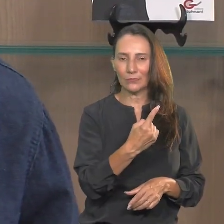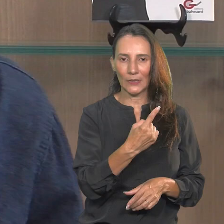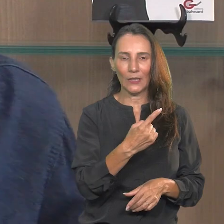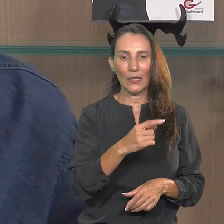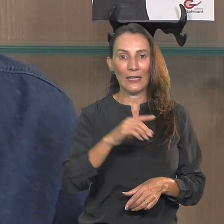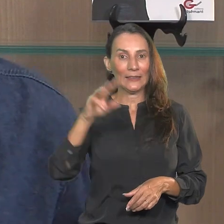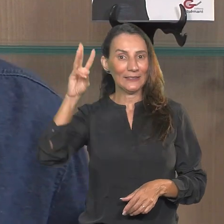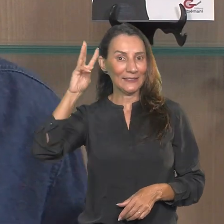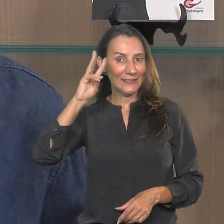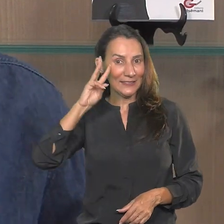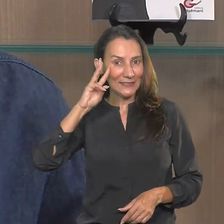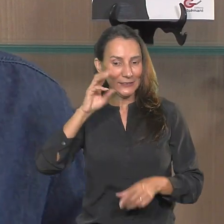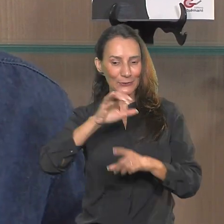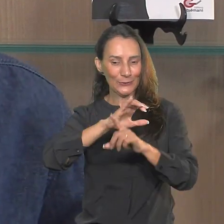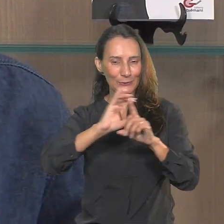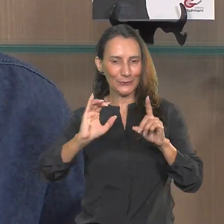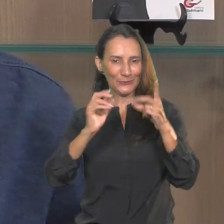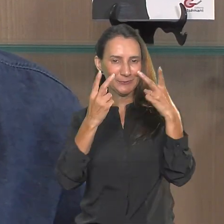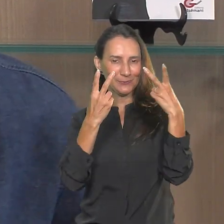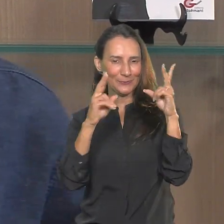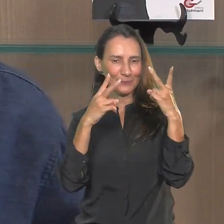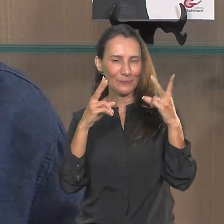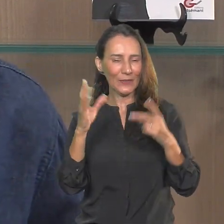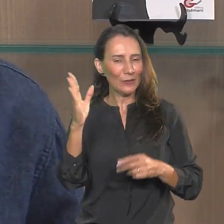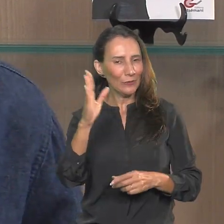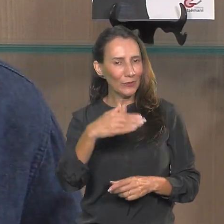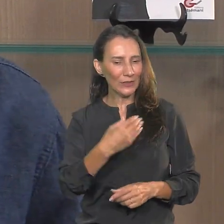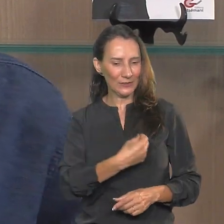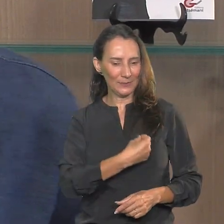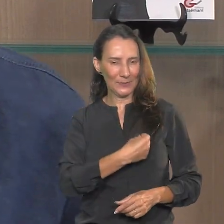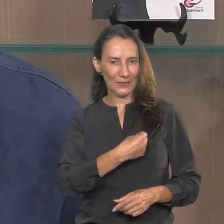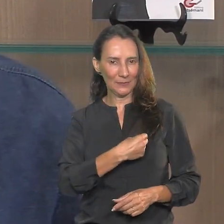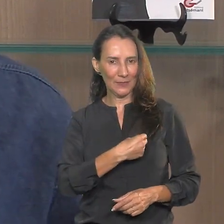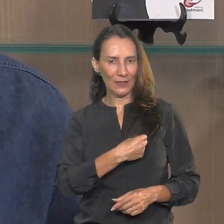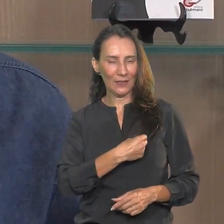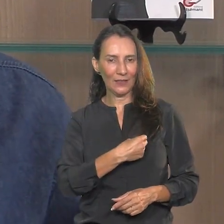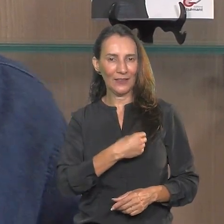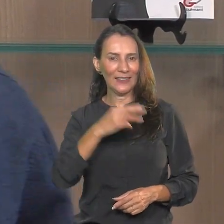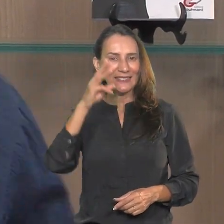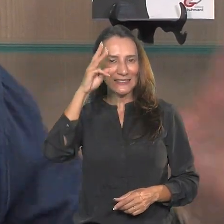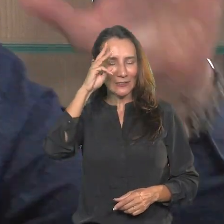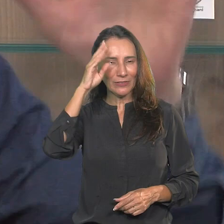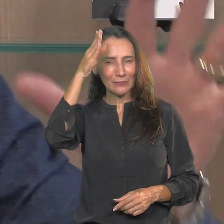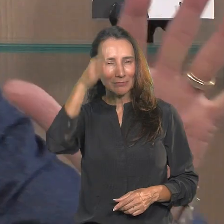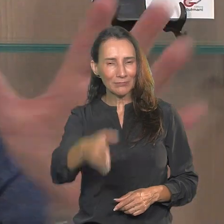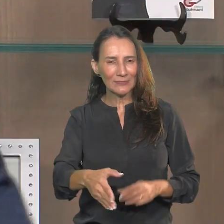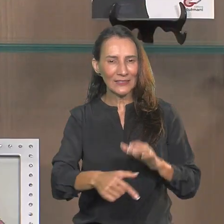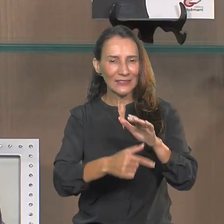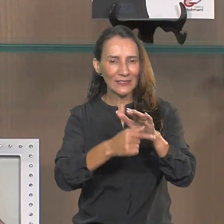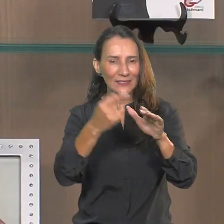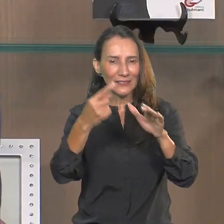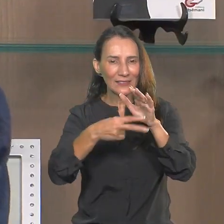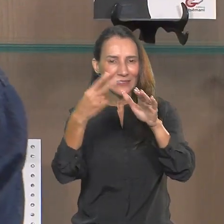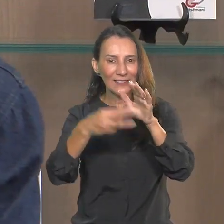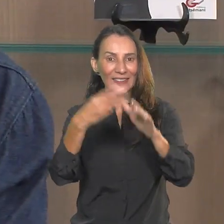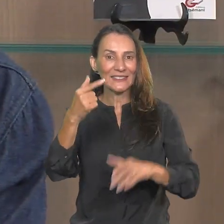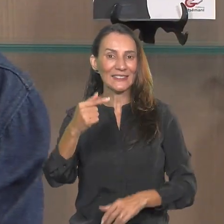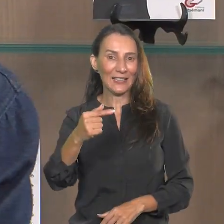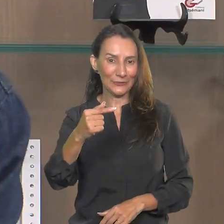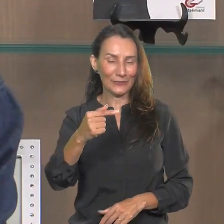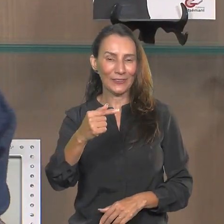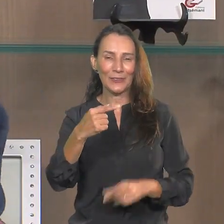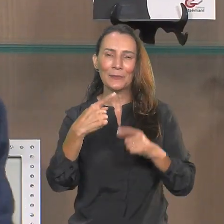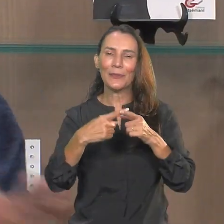Na terça-feira, culto da Vitória. Faça uma campanha de 7 terças-feiras. Por que 7? É para você